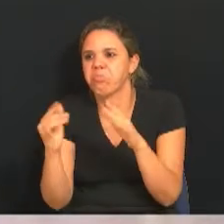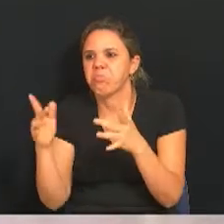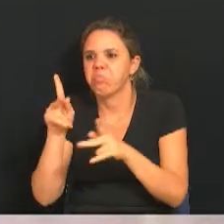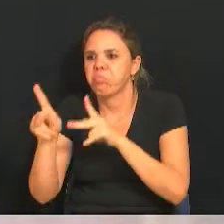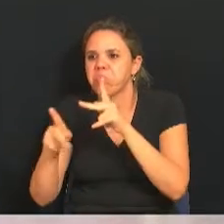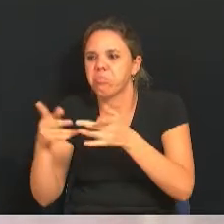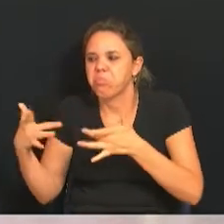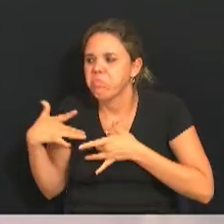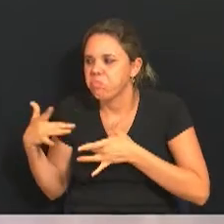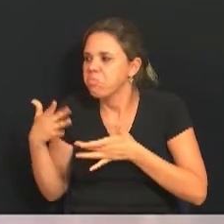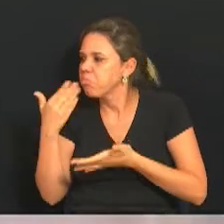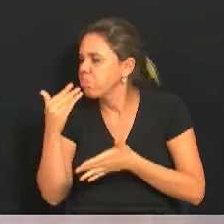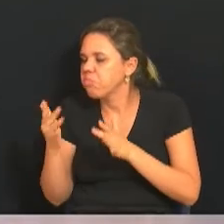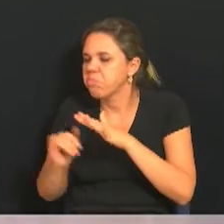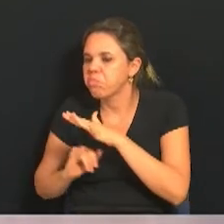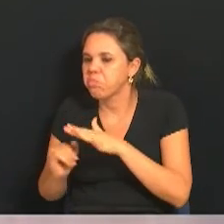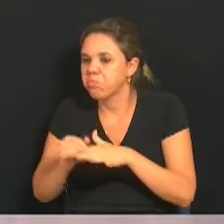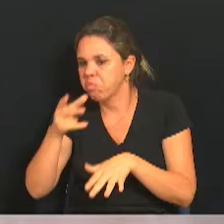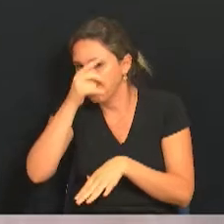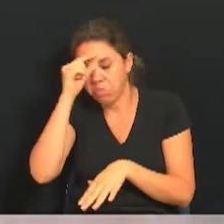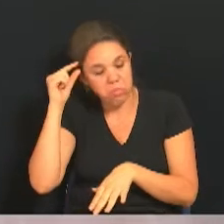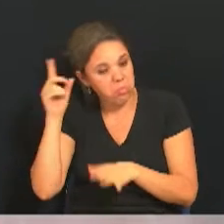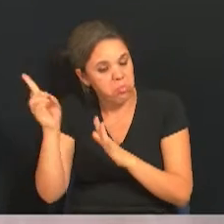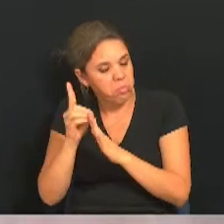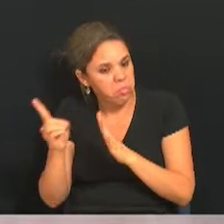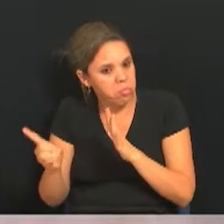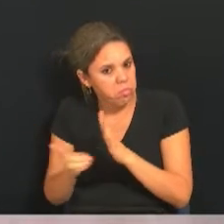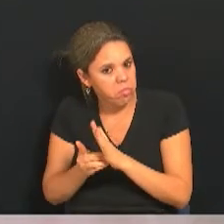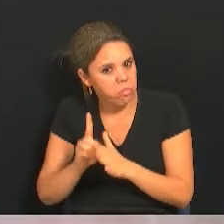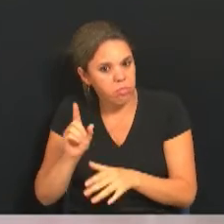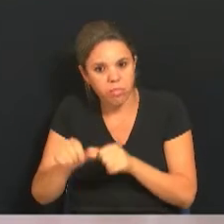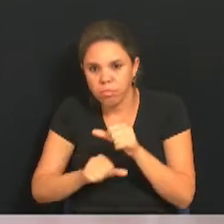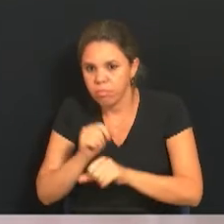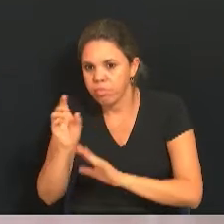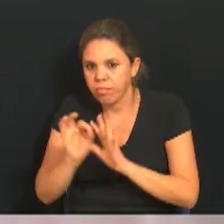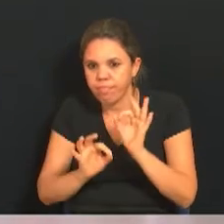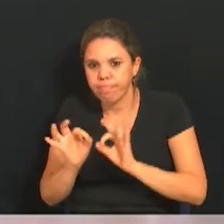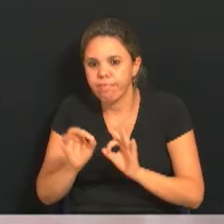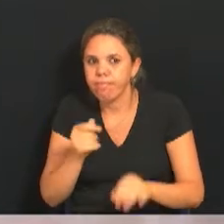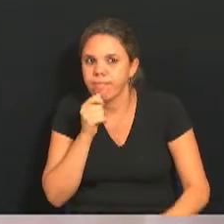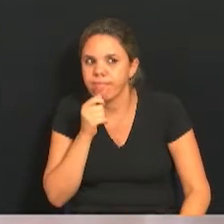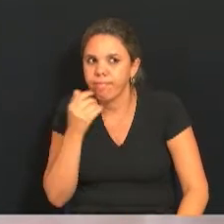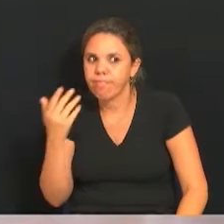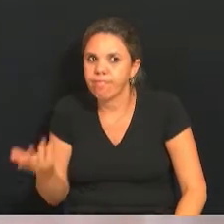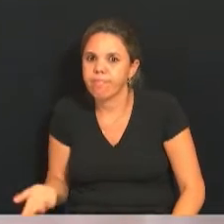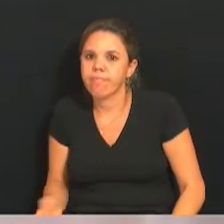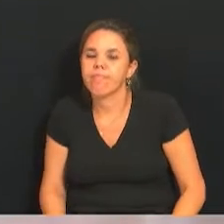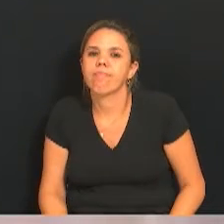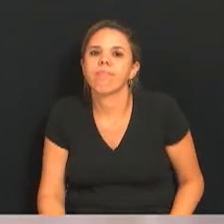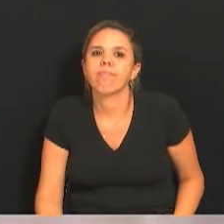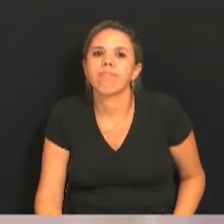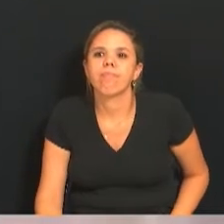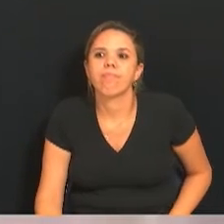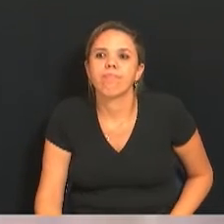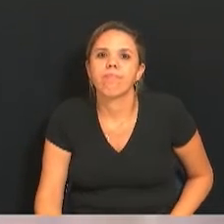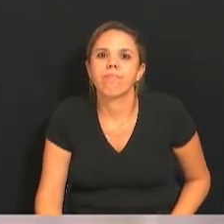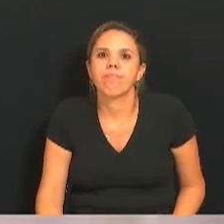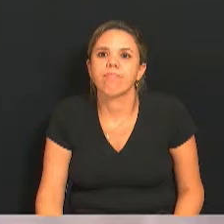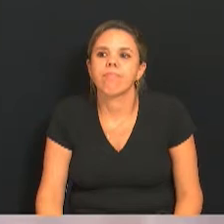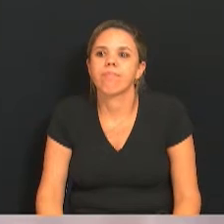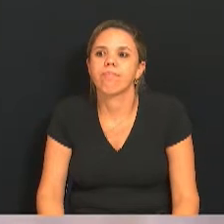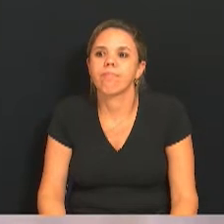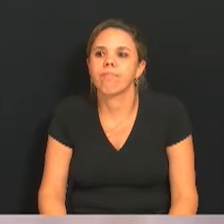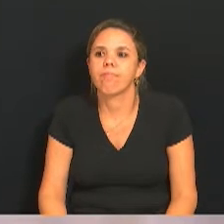o prefeito Jonas fez o decreto, mas não fez a regulamentação. Então, ficou um decreto